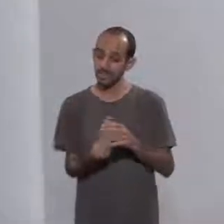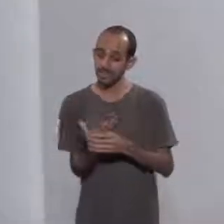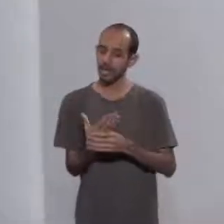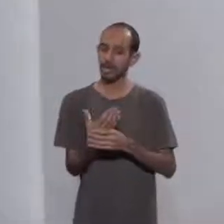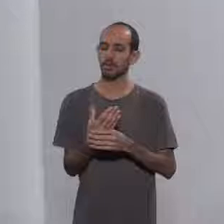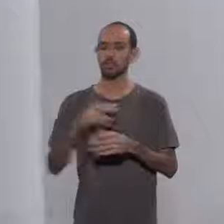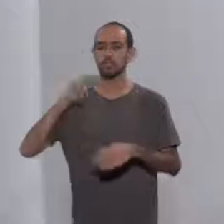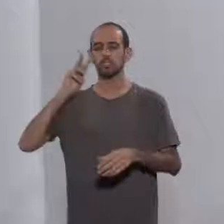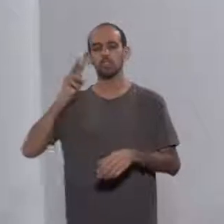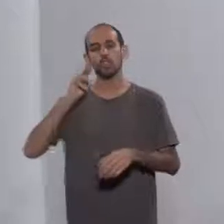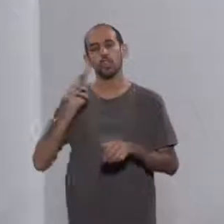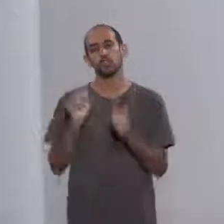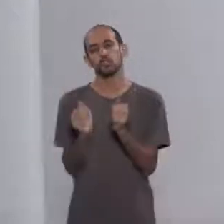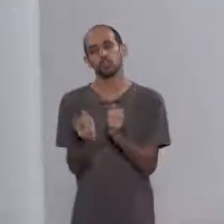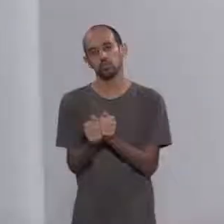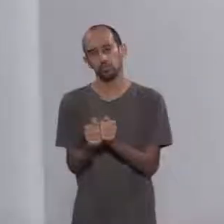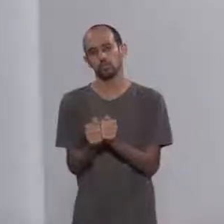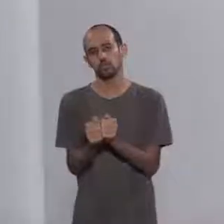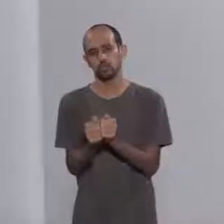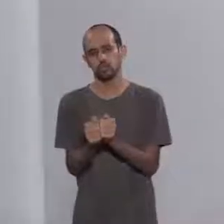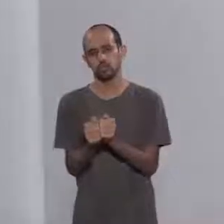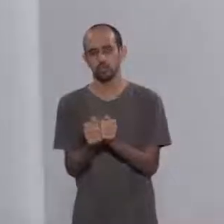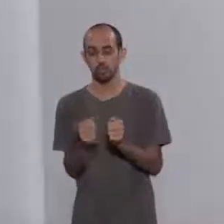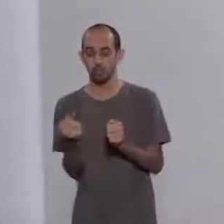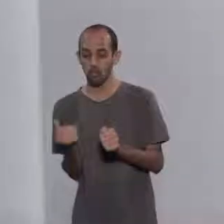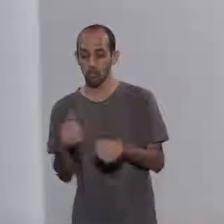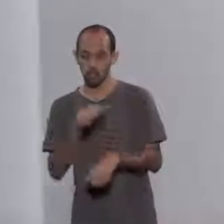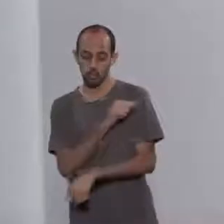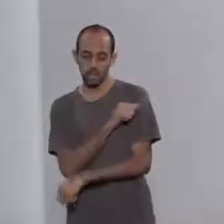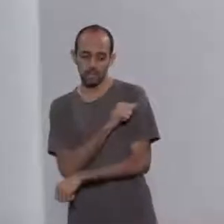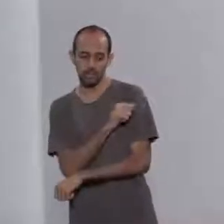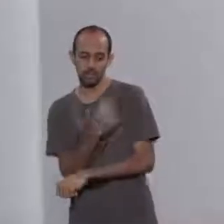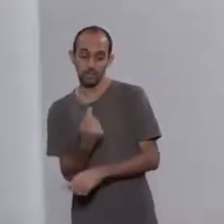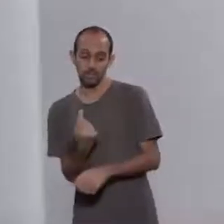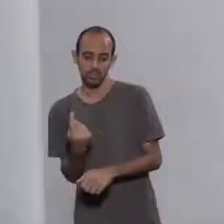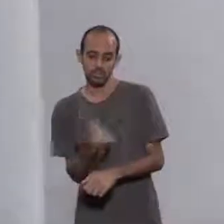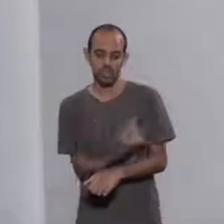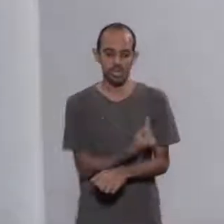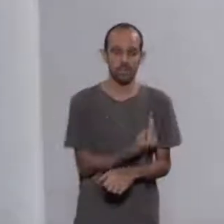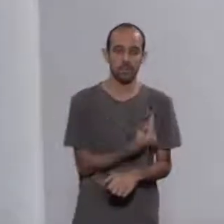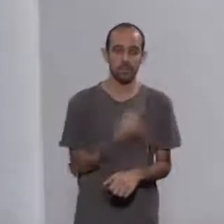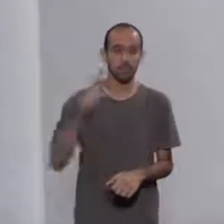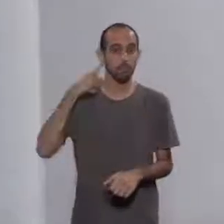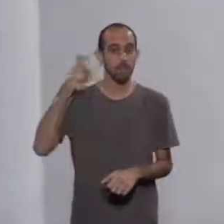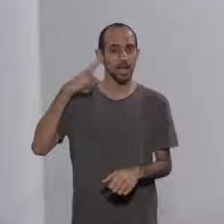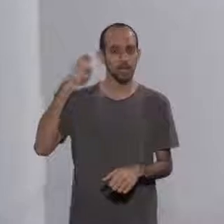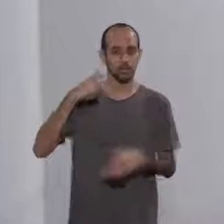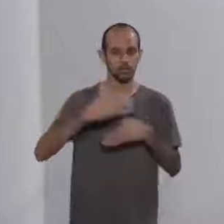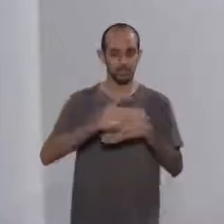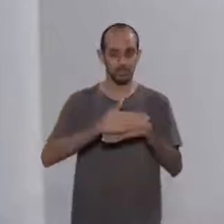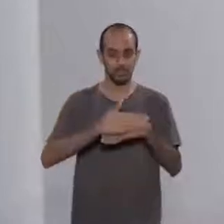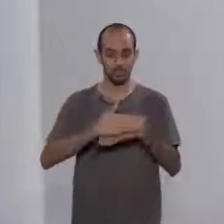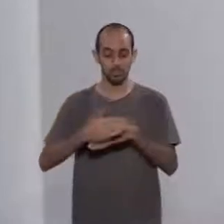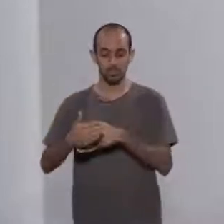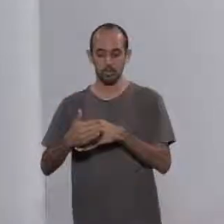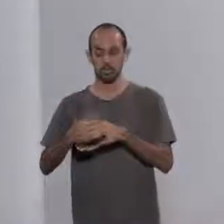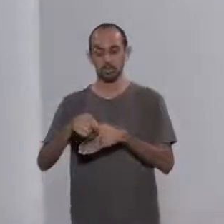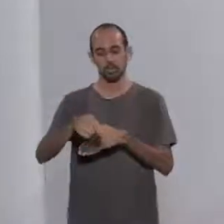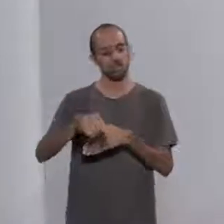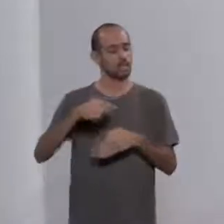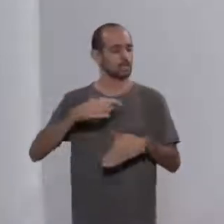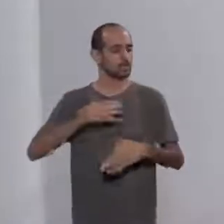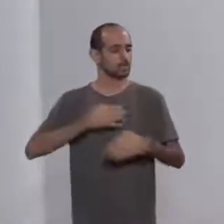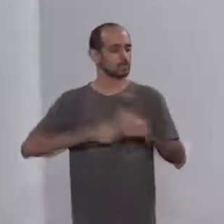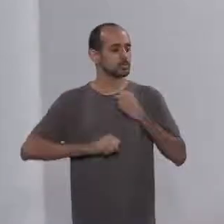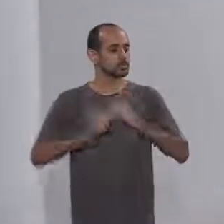história juntas. Então, assim, ele quando chegava à escola, o barulho de abrir o portão já era uma questão para ele.